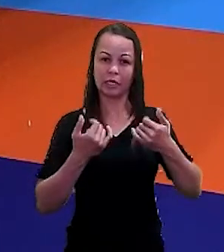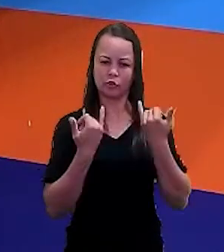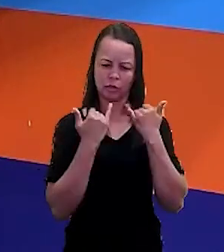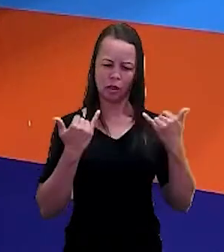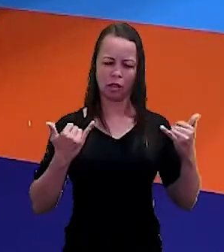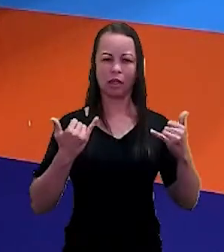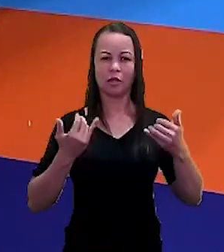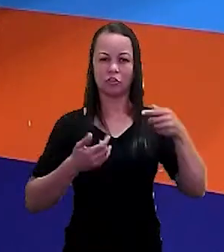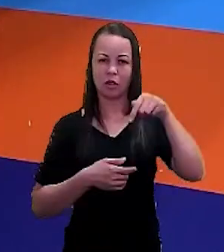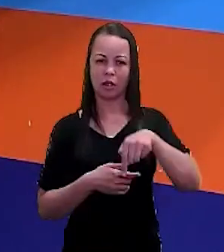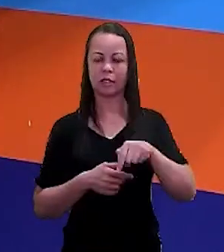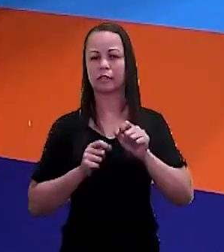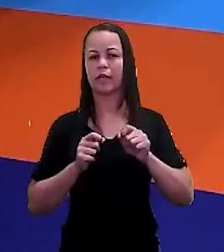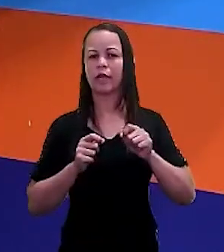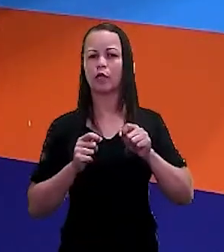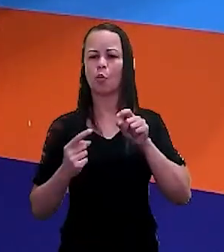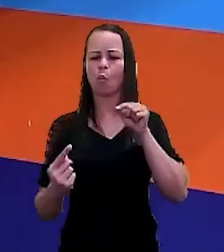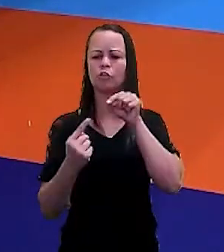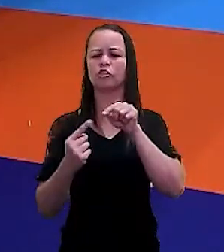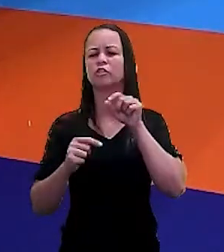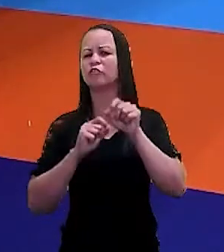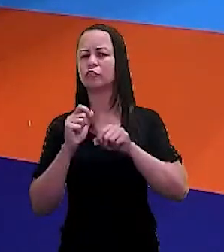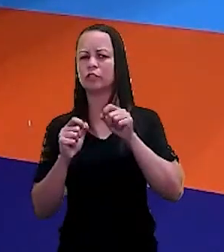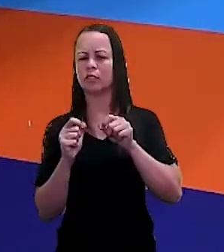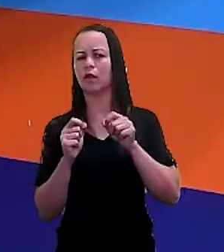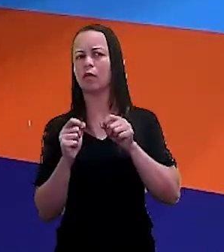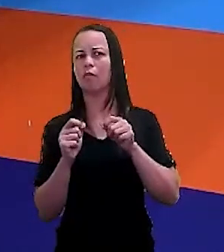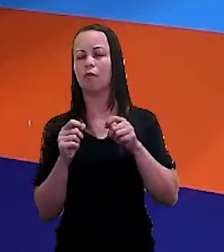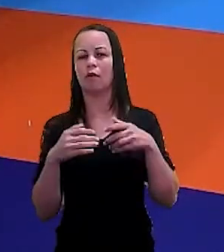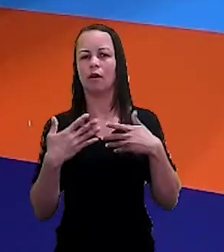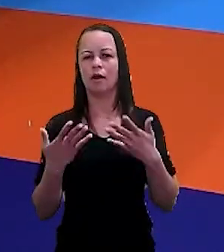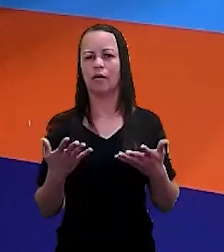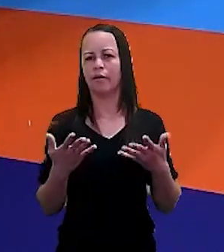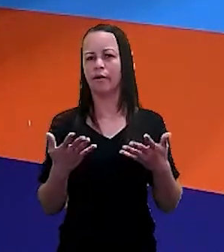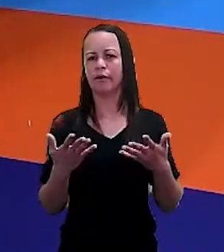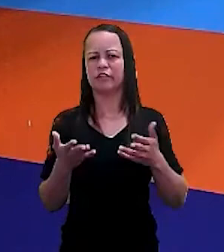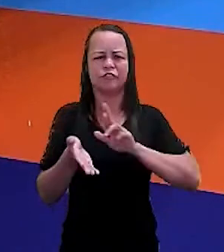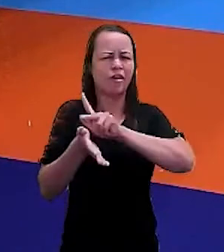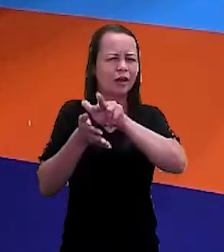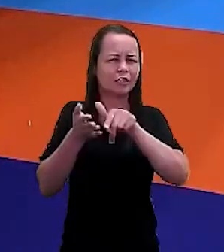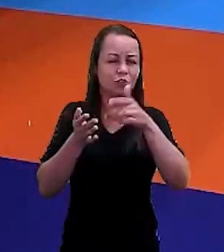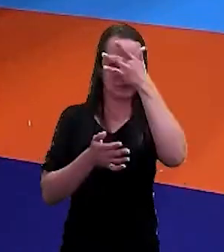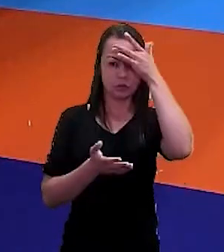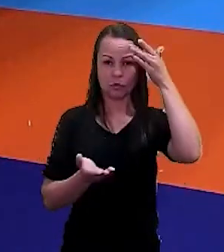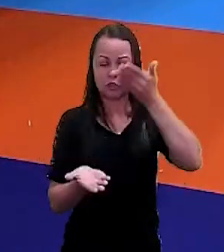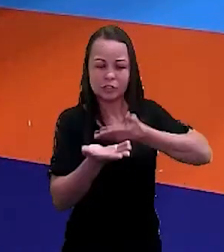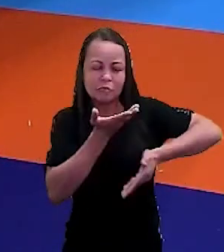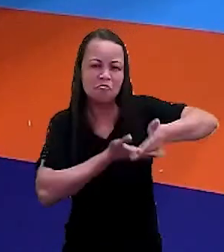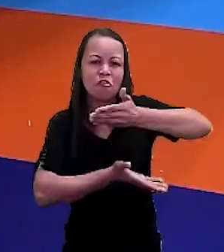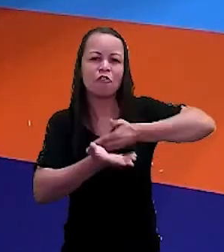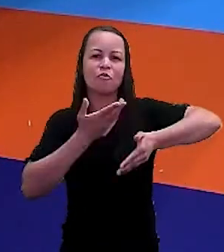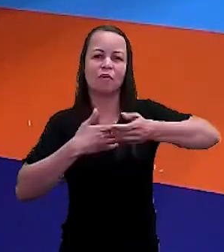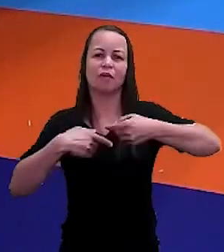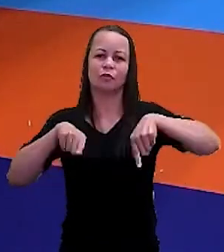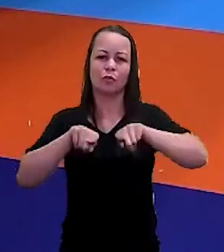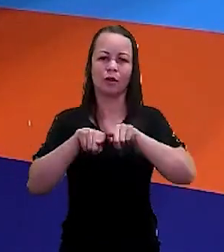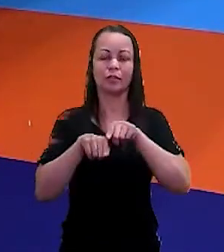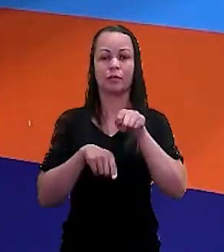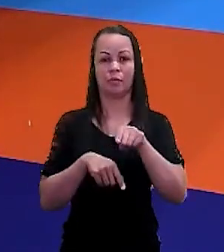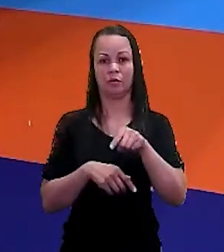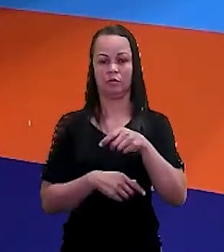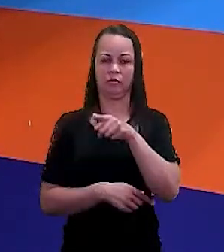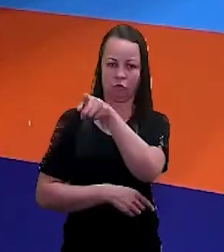objetivo. De muitos que a gente sabe que está também envolvidos aqui. Mas tem um que é muito importante, que é